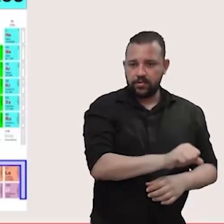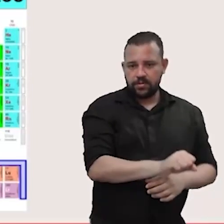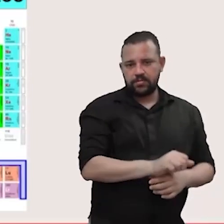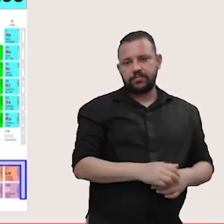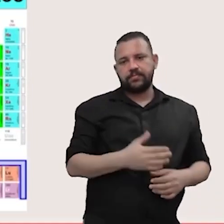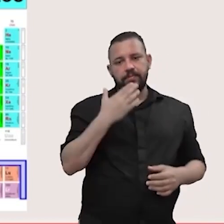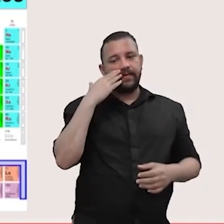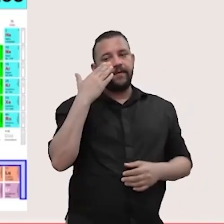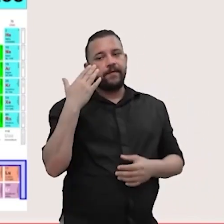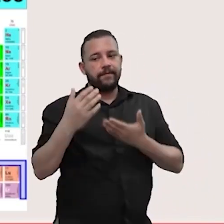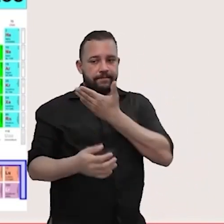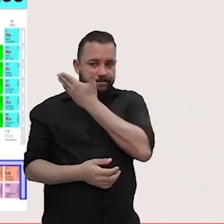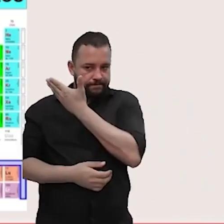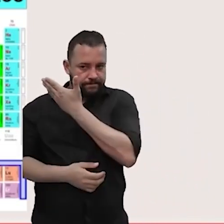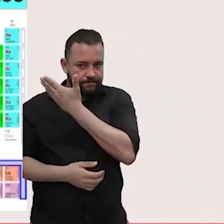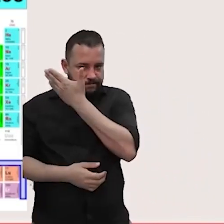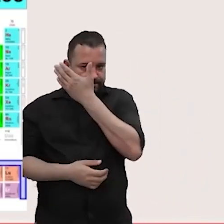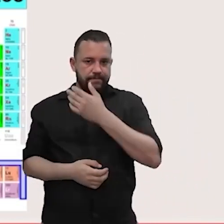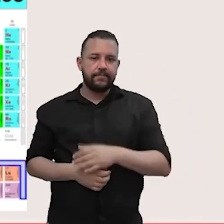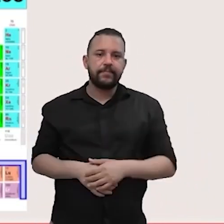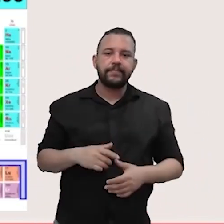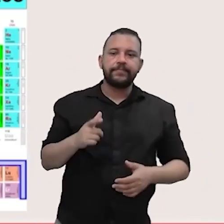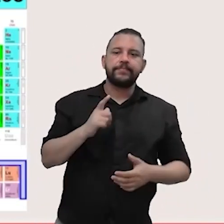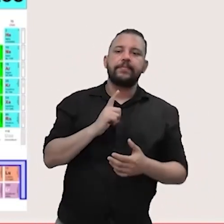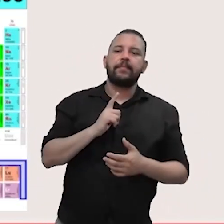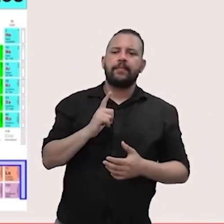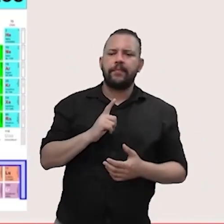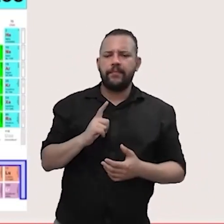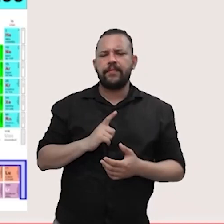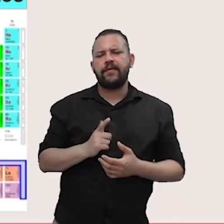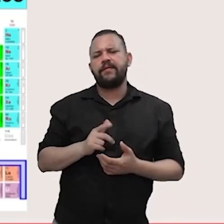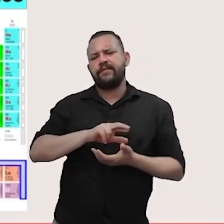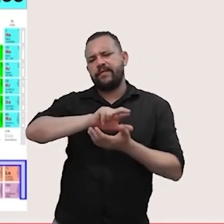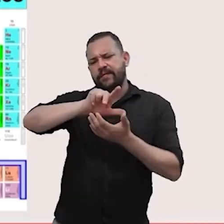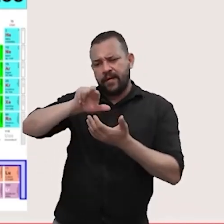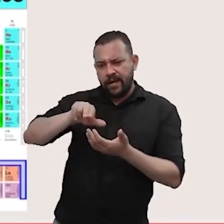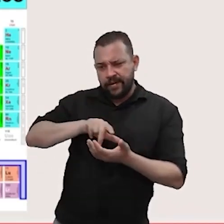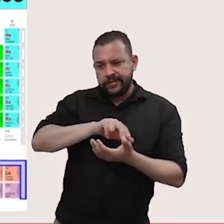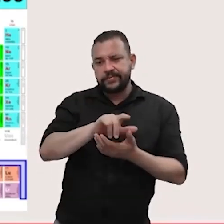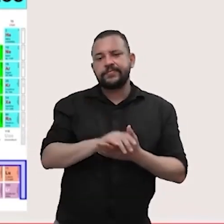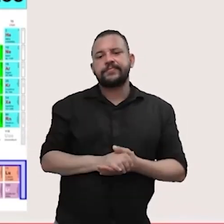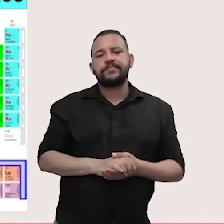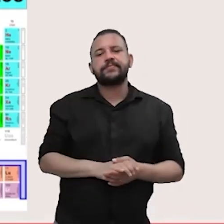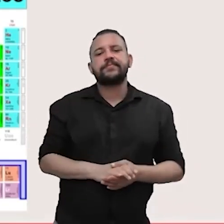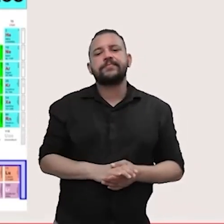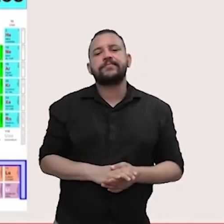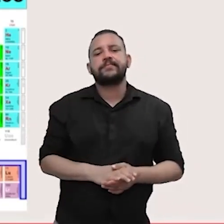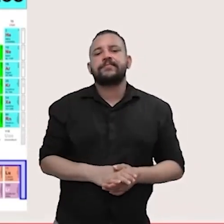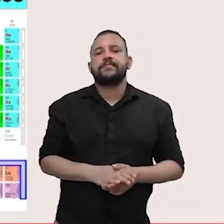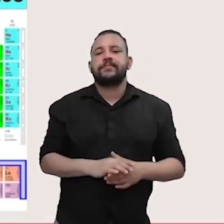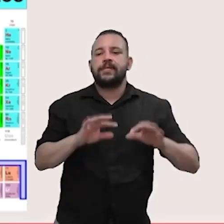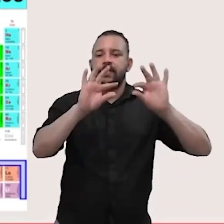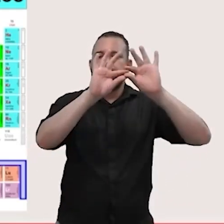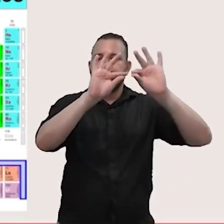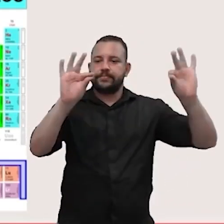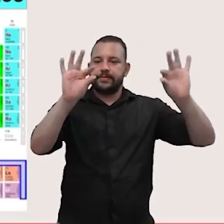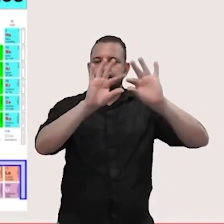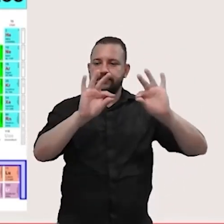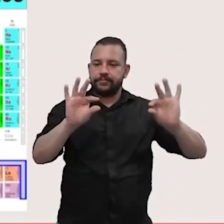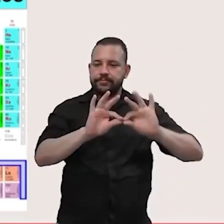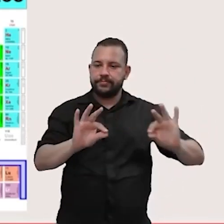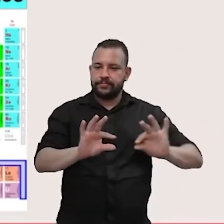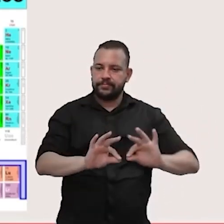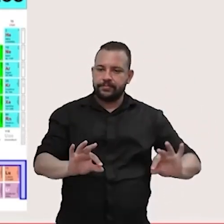vendo aí, primeiro período, segundo, terceiro, quarto, quinto, sexto e 7º. São linhas horizontais. Para